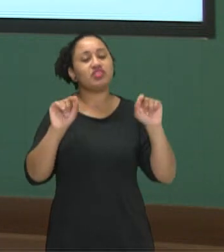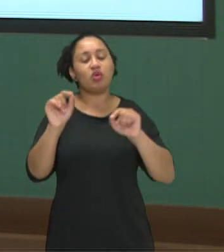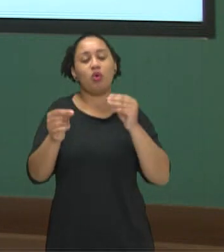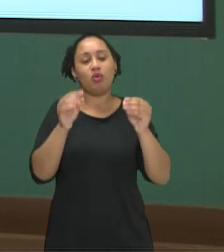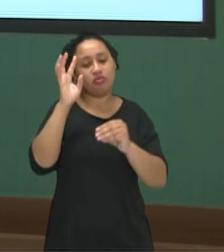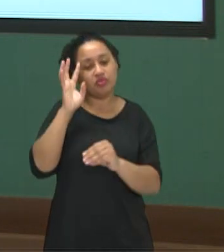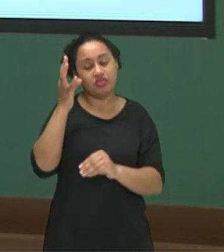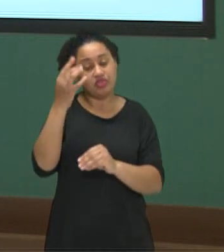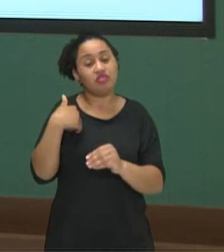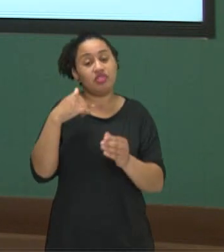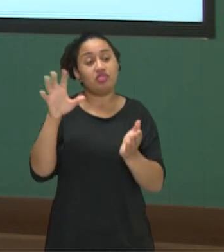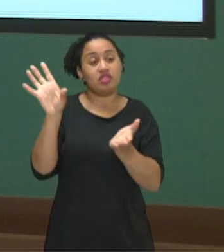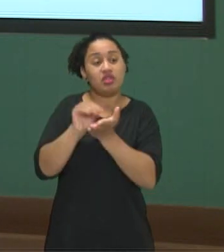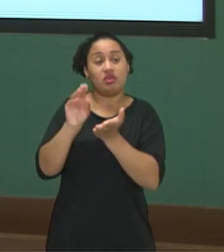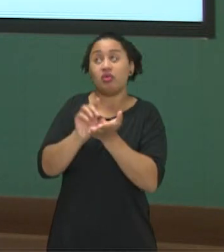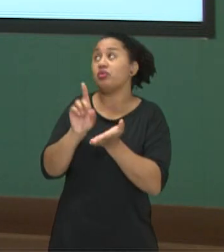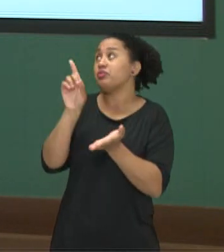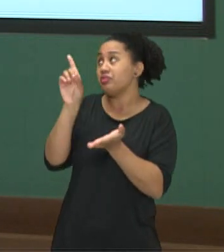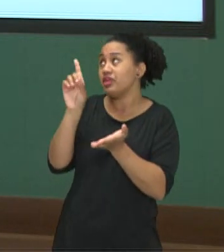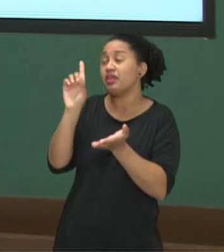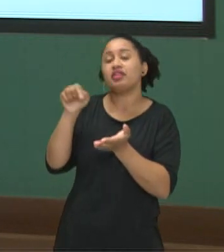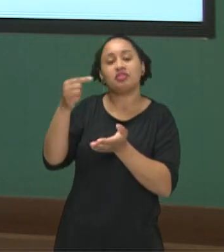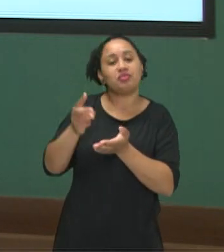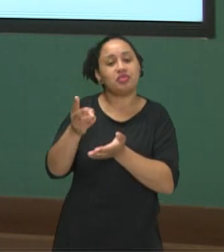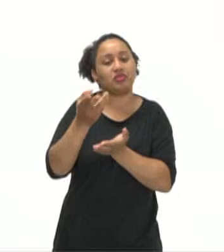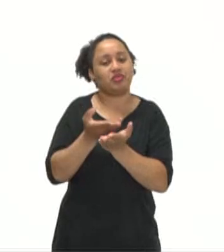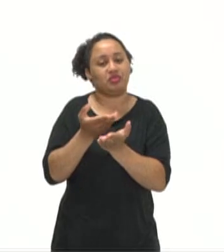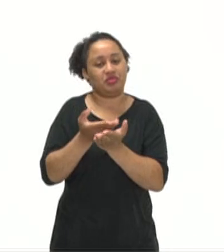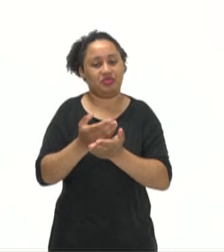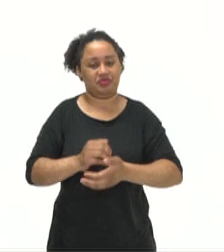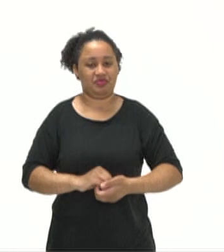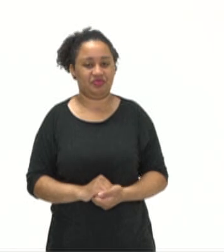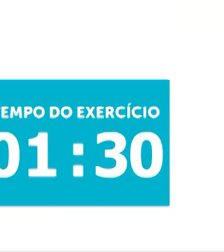resolução, você vai copiar essa telinha aqui e a gente já continua com a aula.